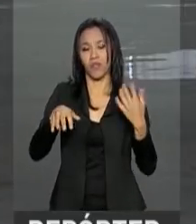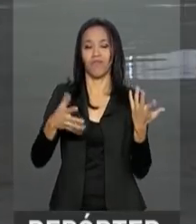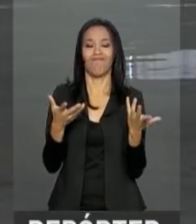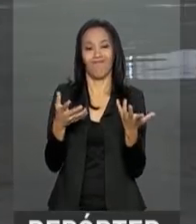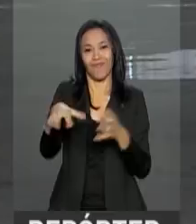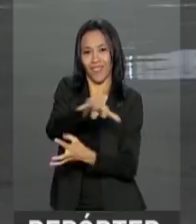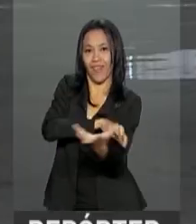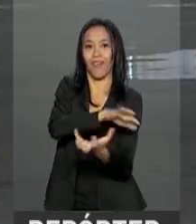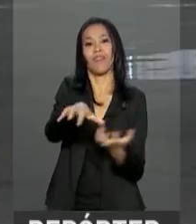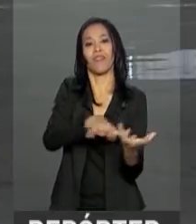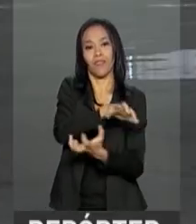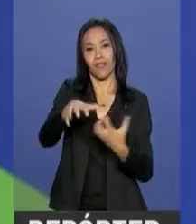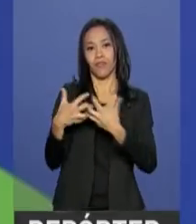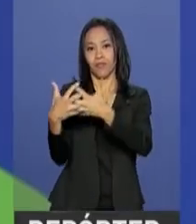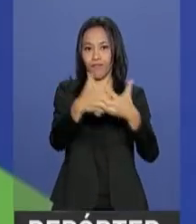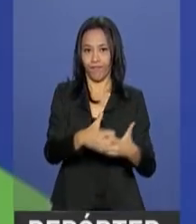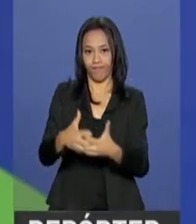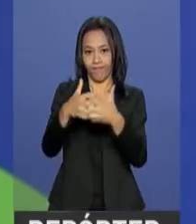da categoria.